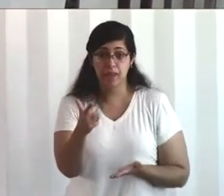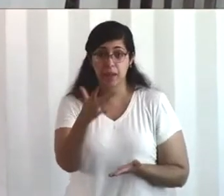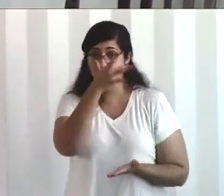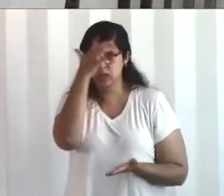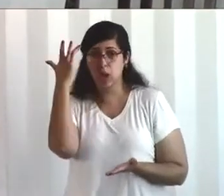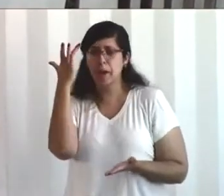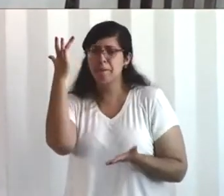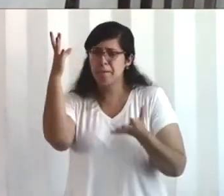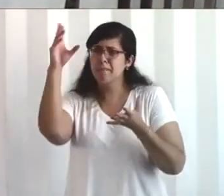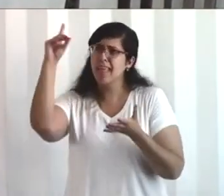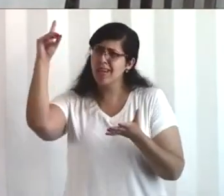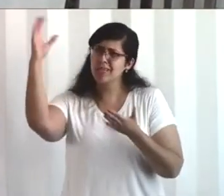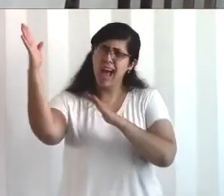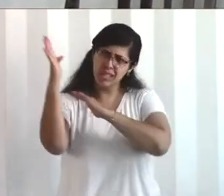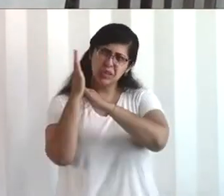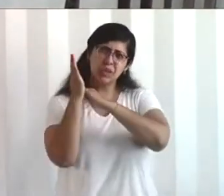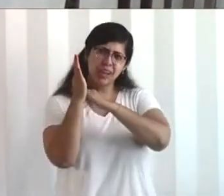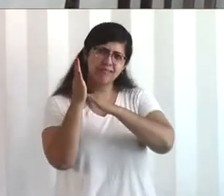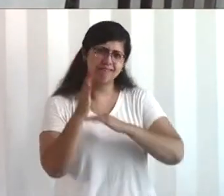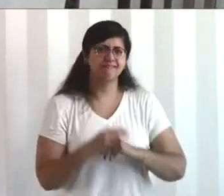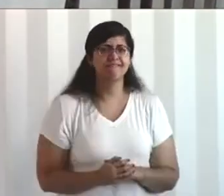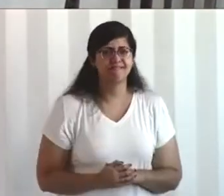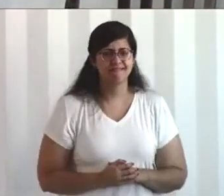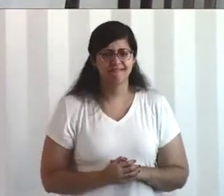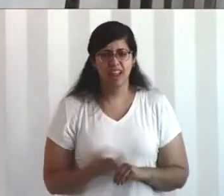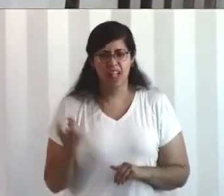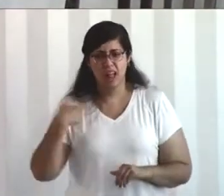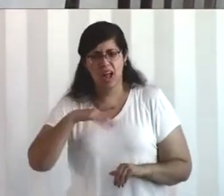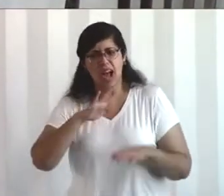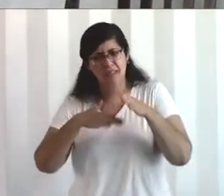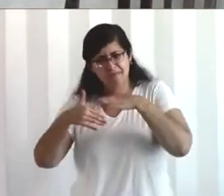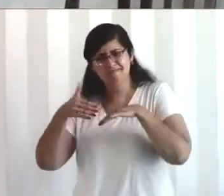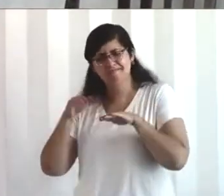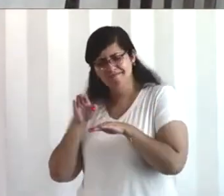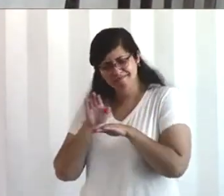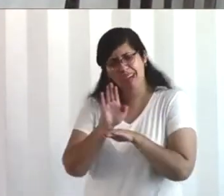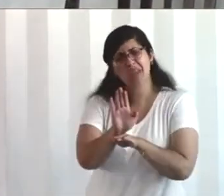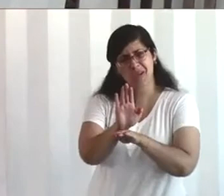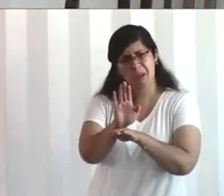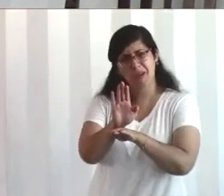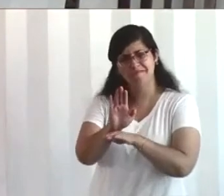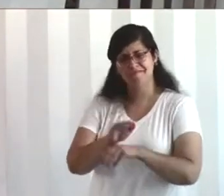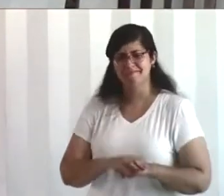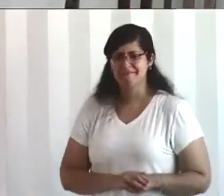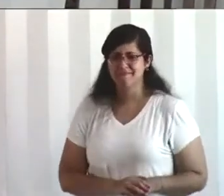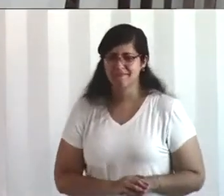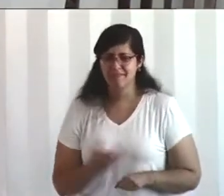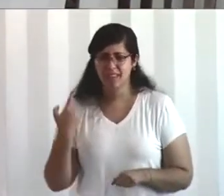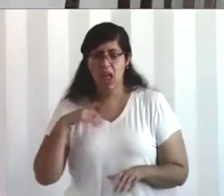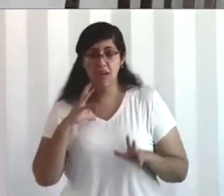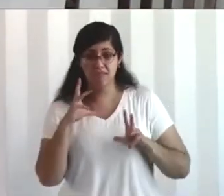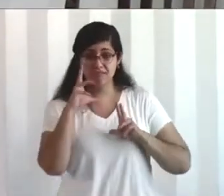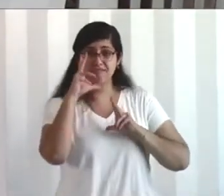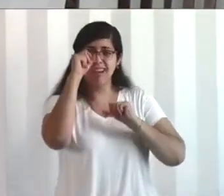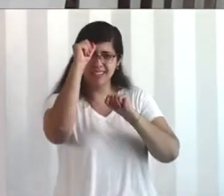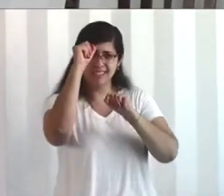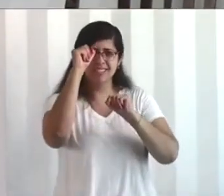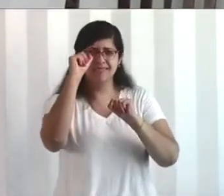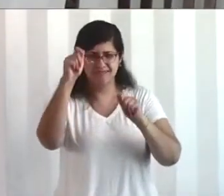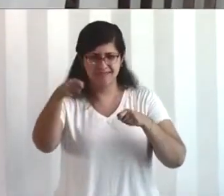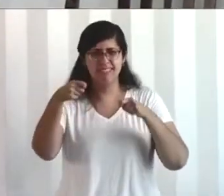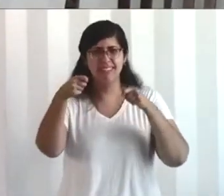Senhor, ajudemos, estendamos as mãos, ofereçamos suporte. Se